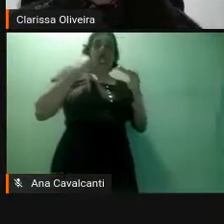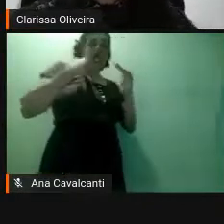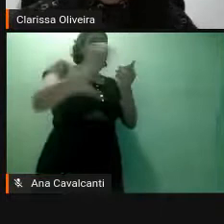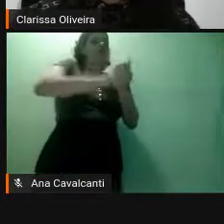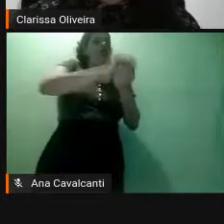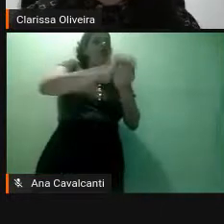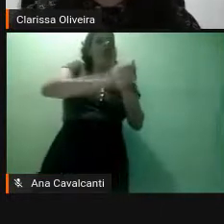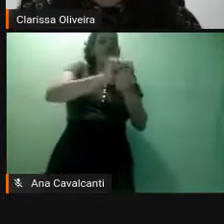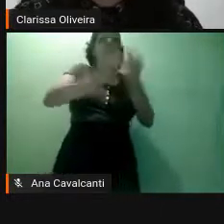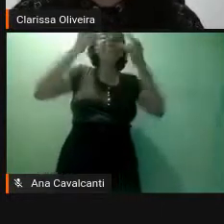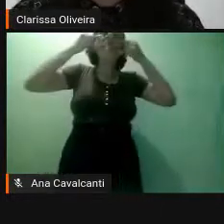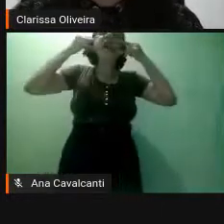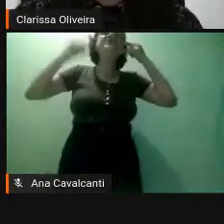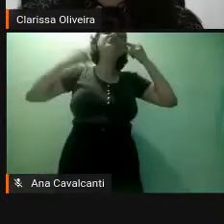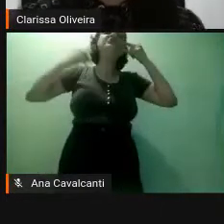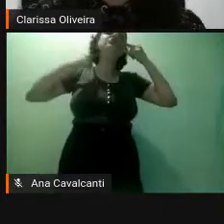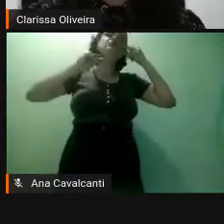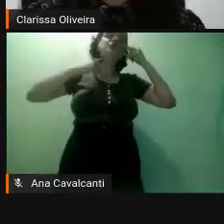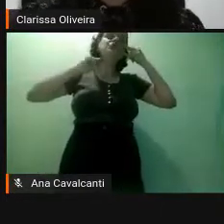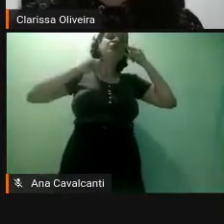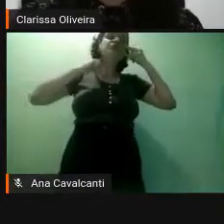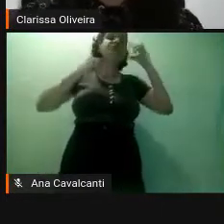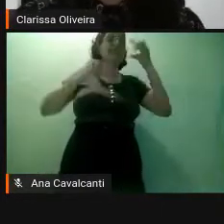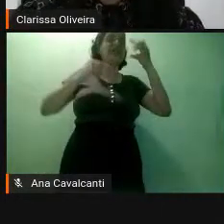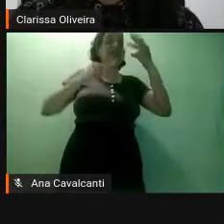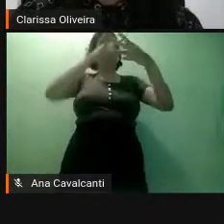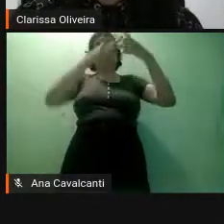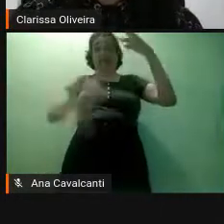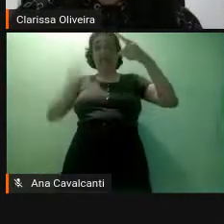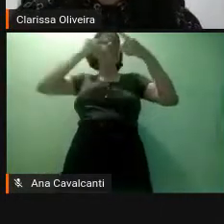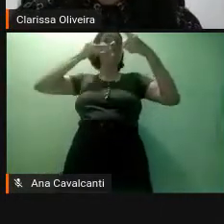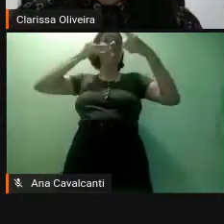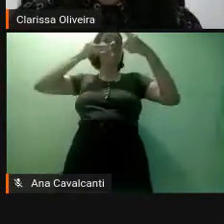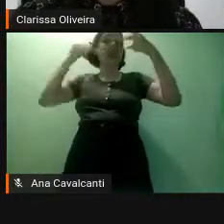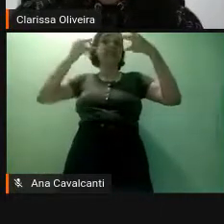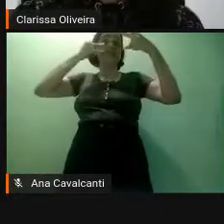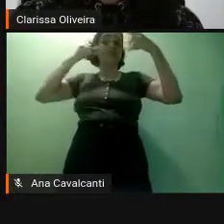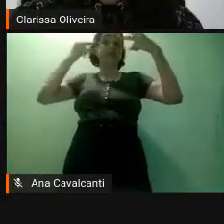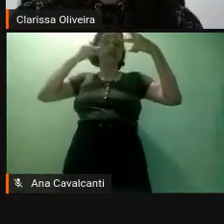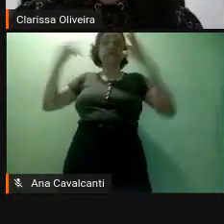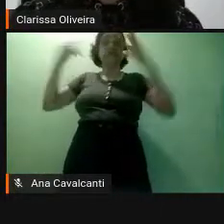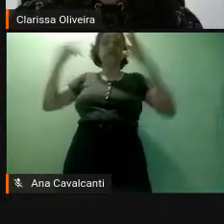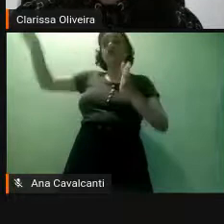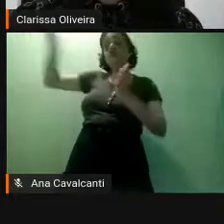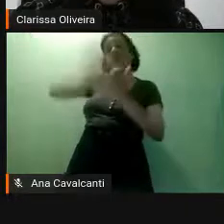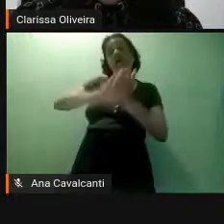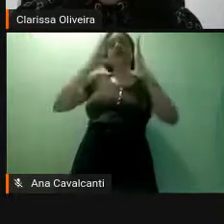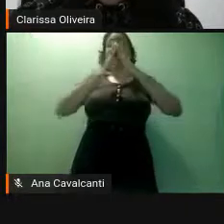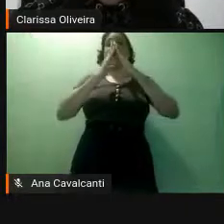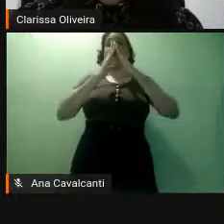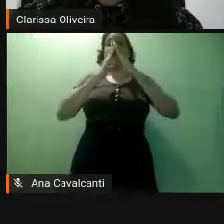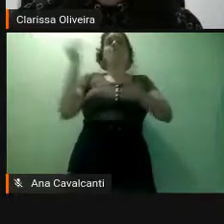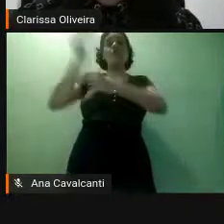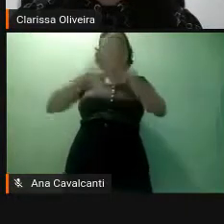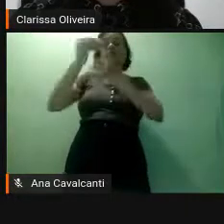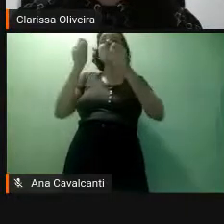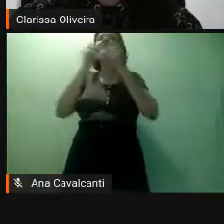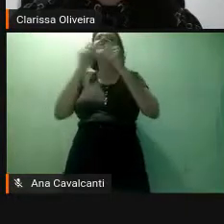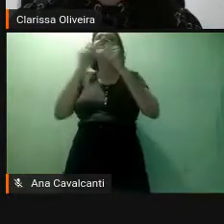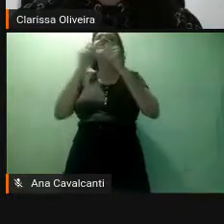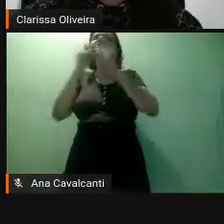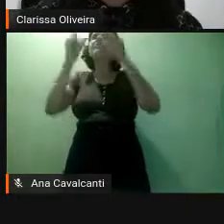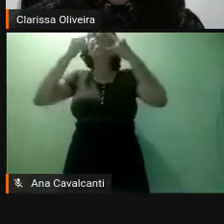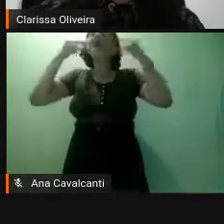Como é que eu faço, Clarice? Eu utilizei umas 3 na rua, aí eu cheguei em casa, como é que eu vou fazer para limpar essa